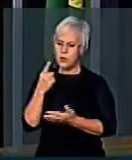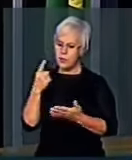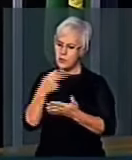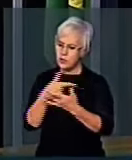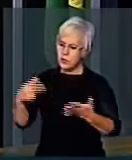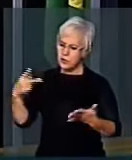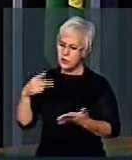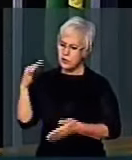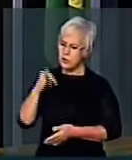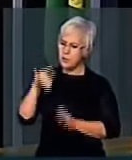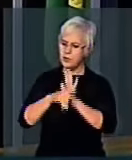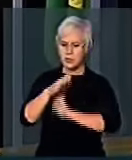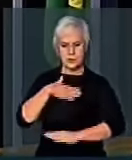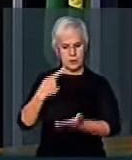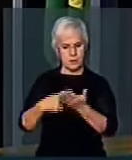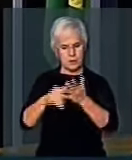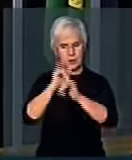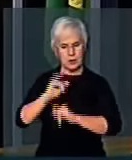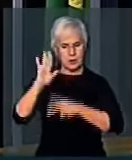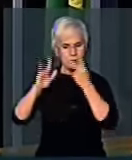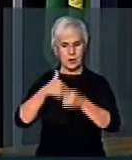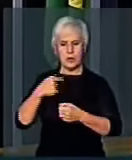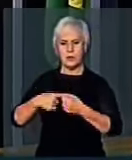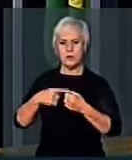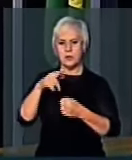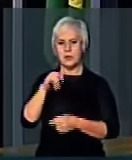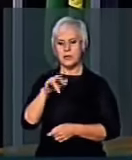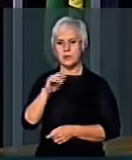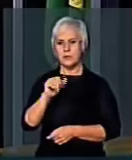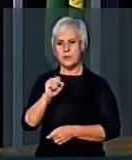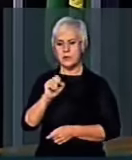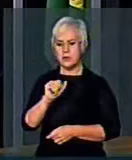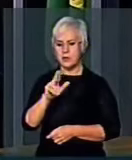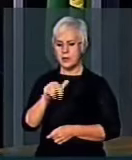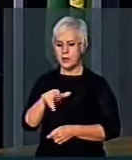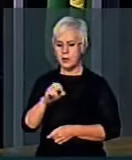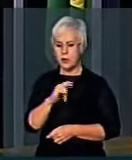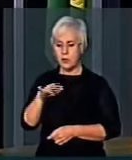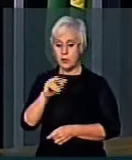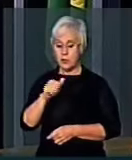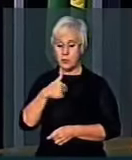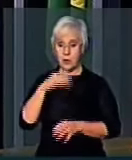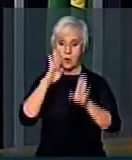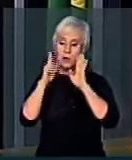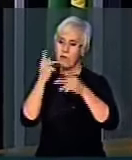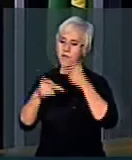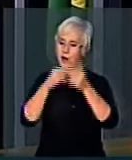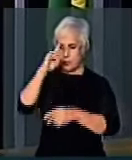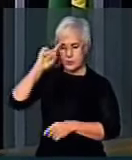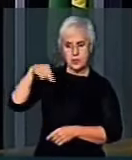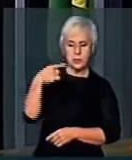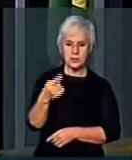minha campanha foi quando eu estava em Pirassununga e no Facebook eu disse que no dia seguinte, entre 10 e